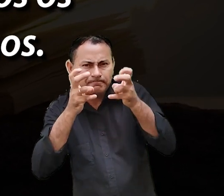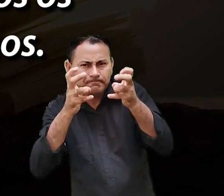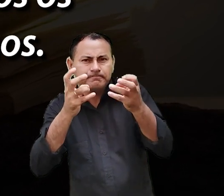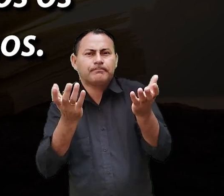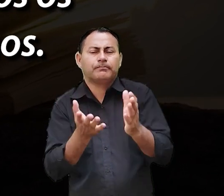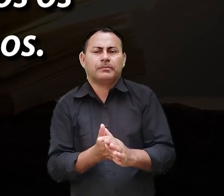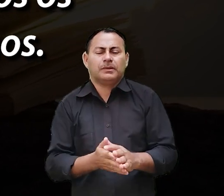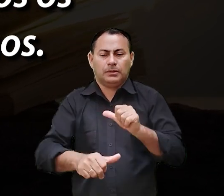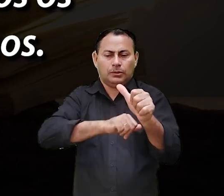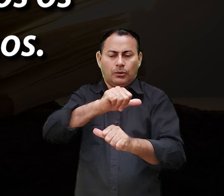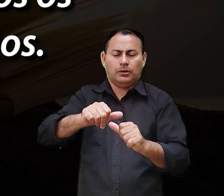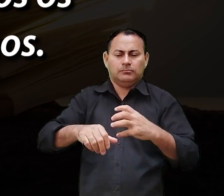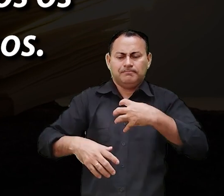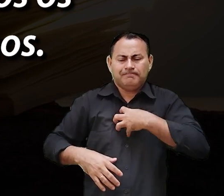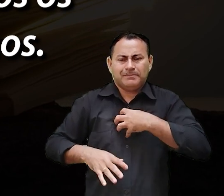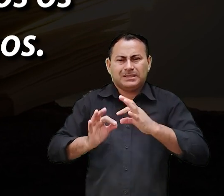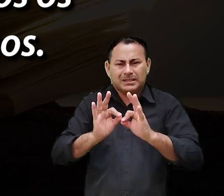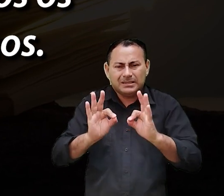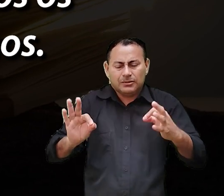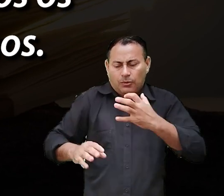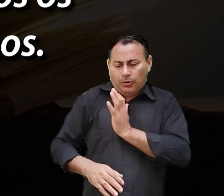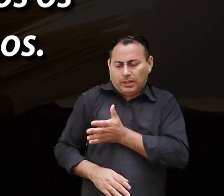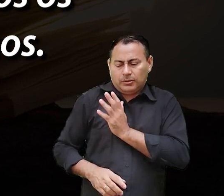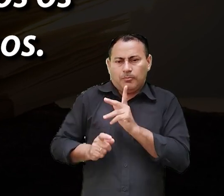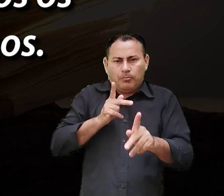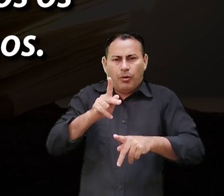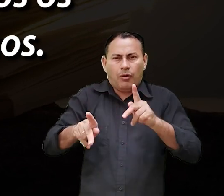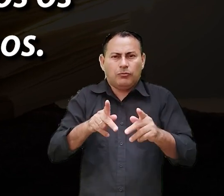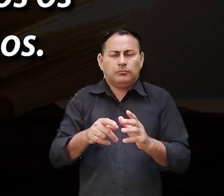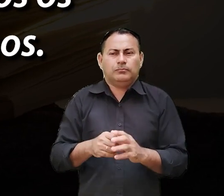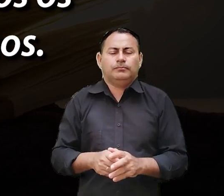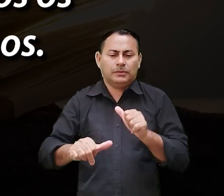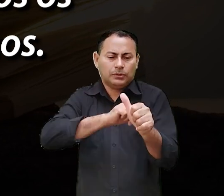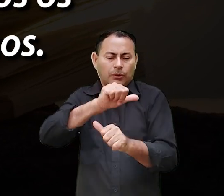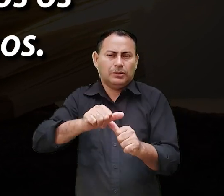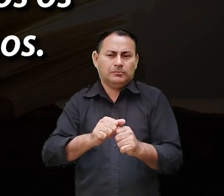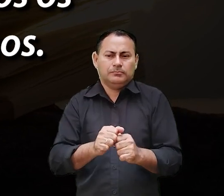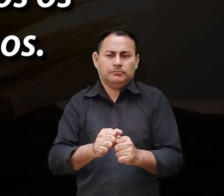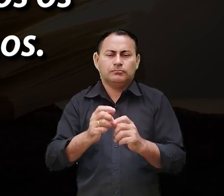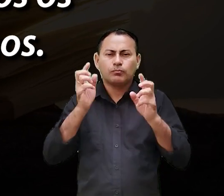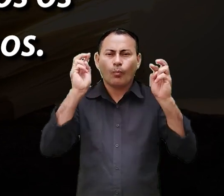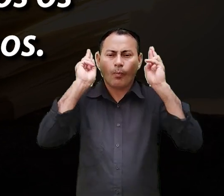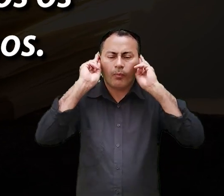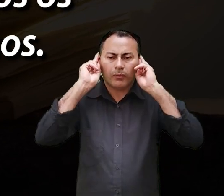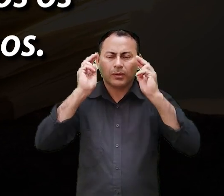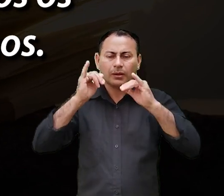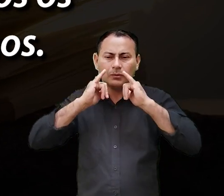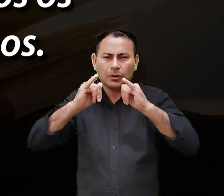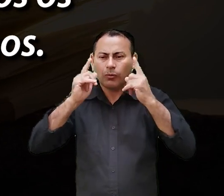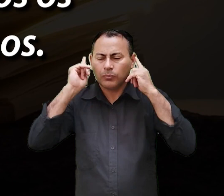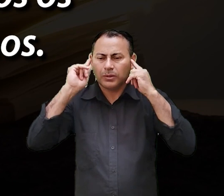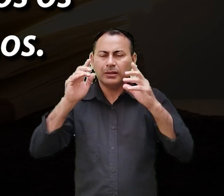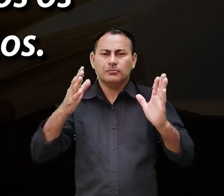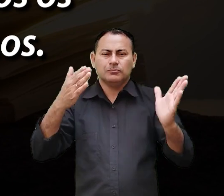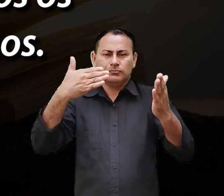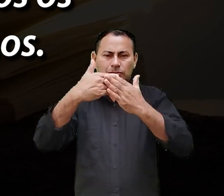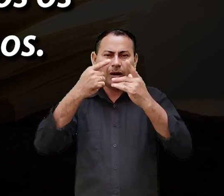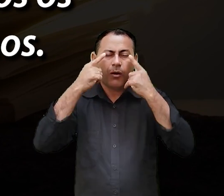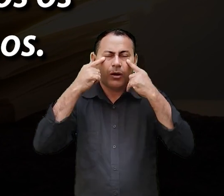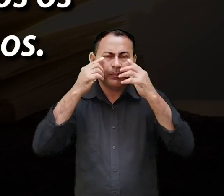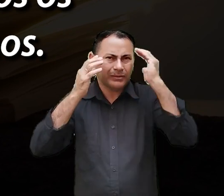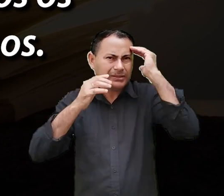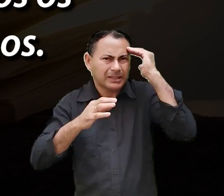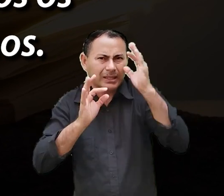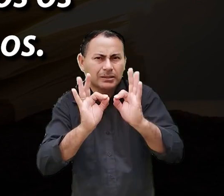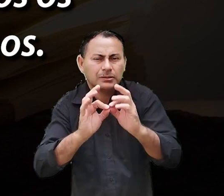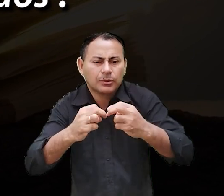jamais percebam torne insensível o coração deste povo torne surdos os seus ouvidos e feche